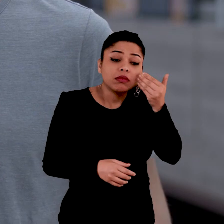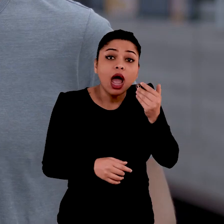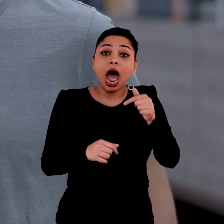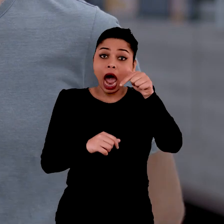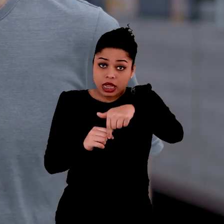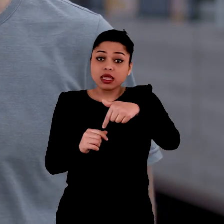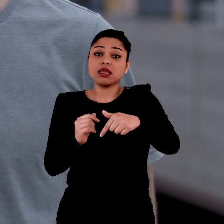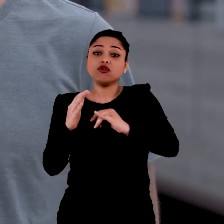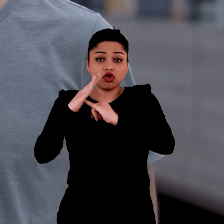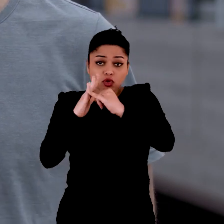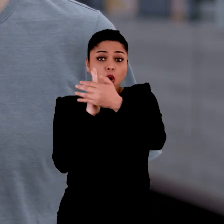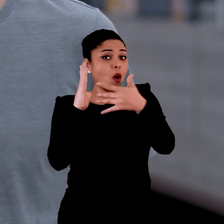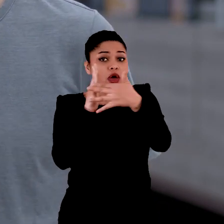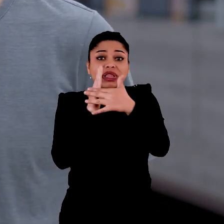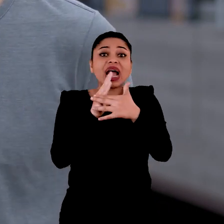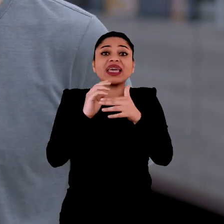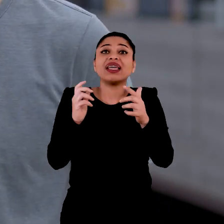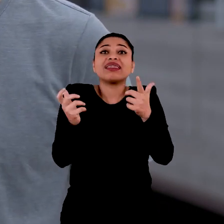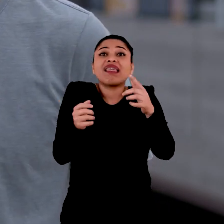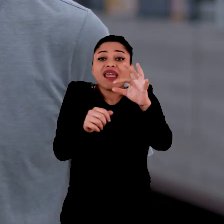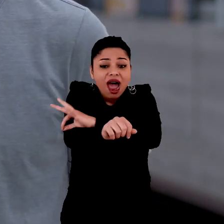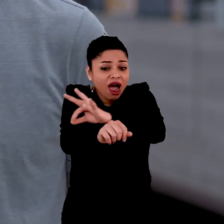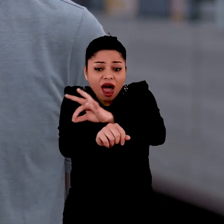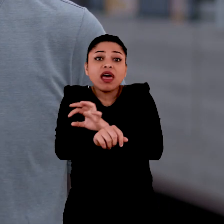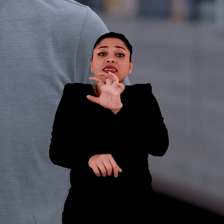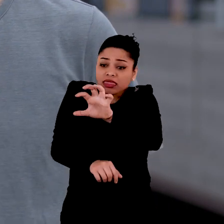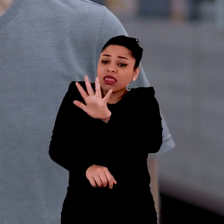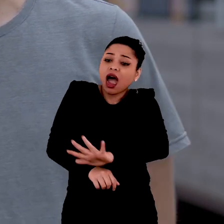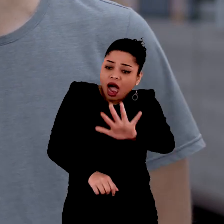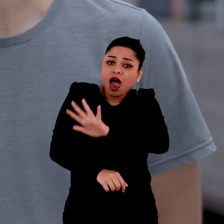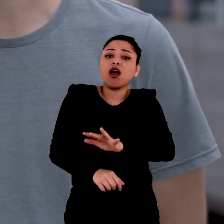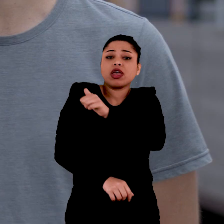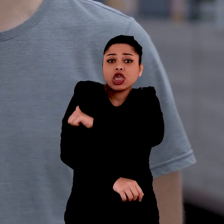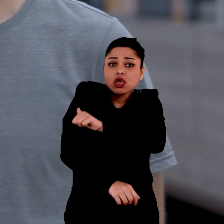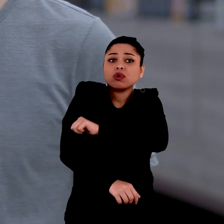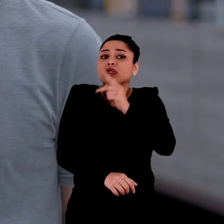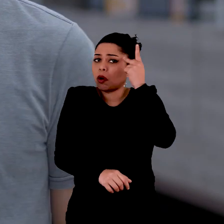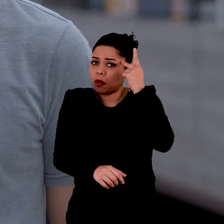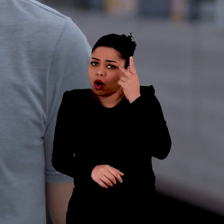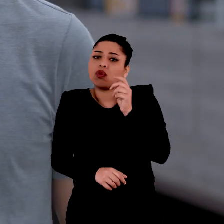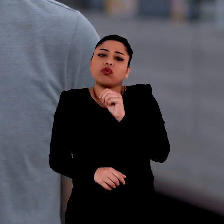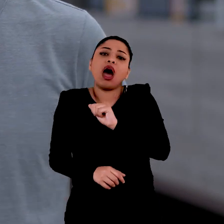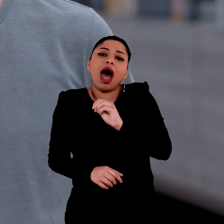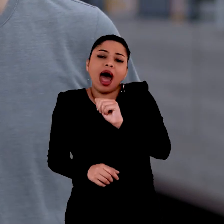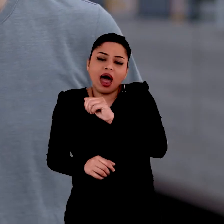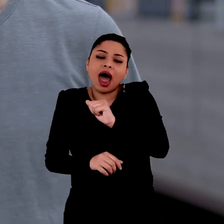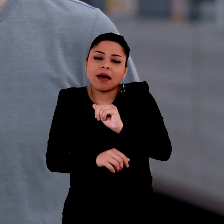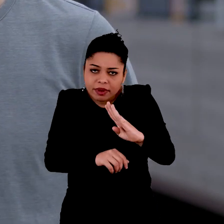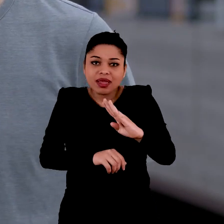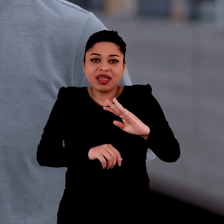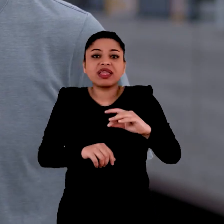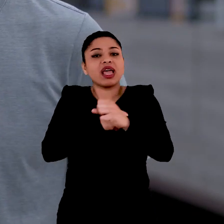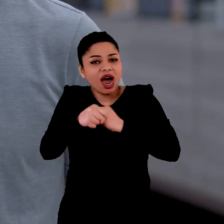premiações anuais, mas você não tem um parâmetro nacional. O Tomiotaque acaba conseguindo, a nível nacional,